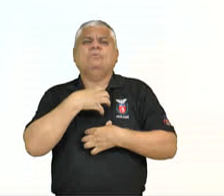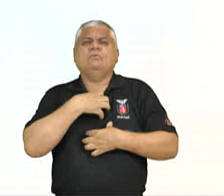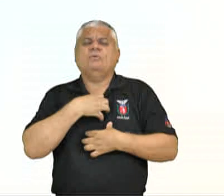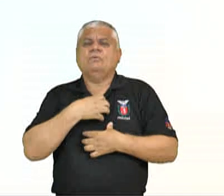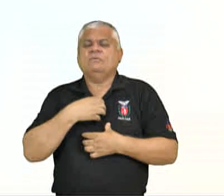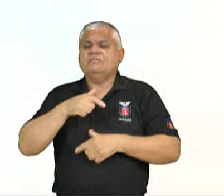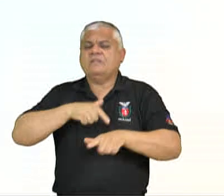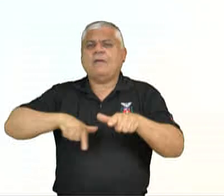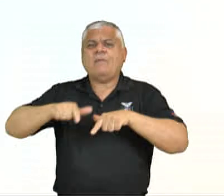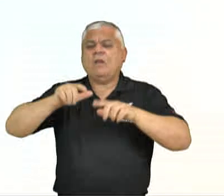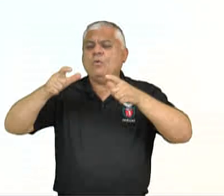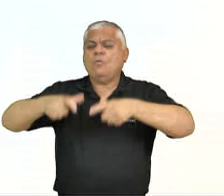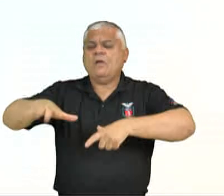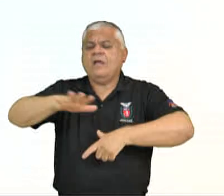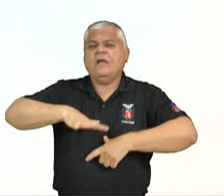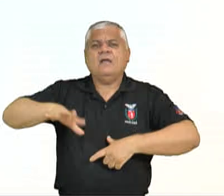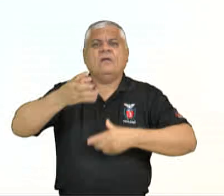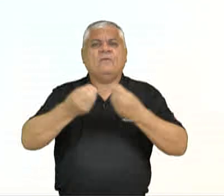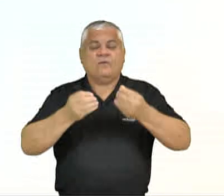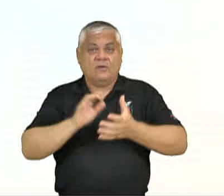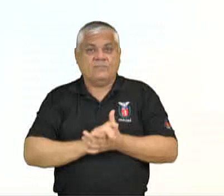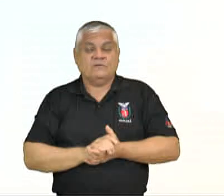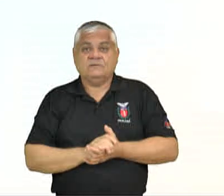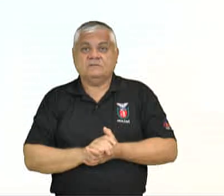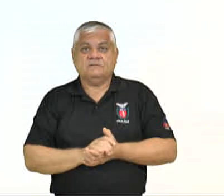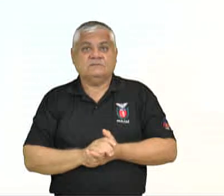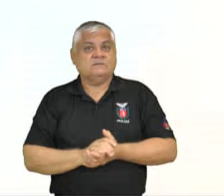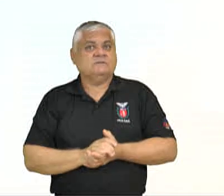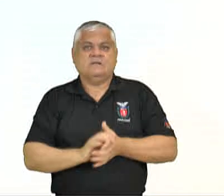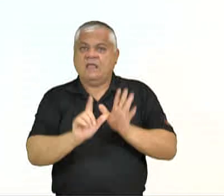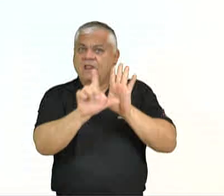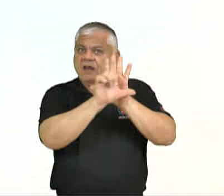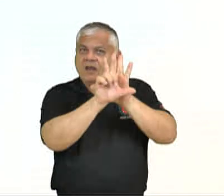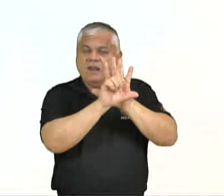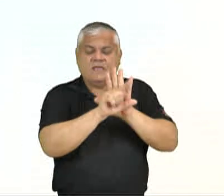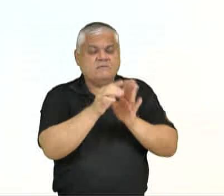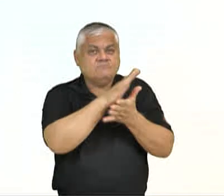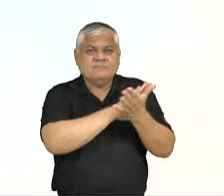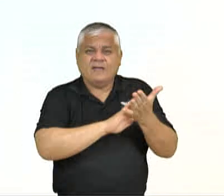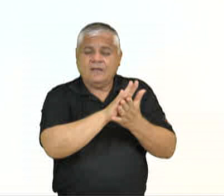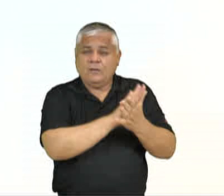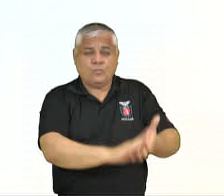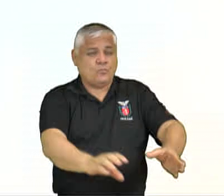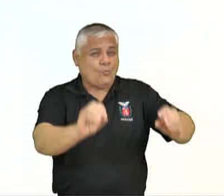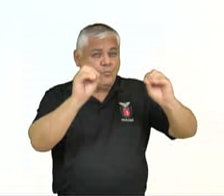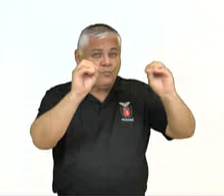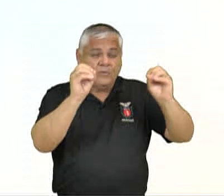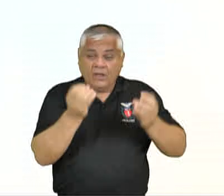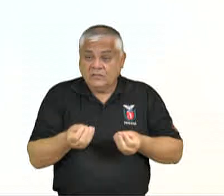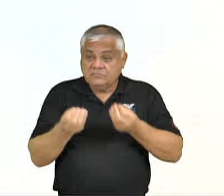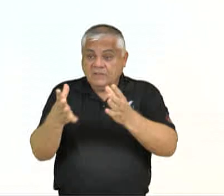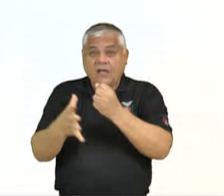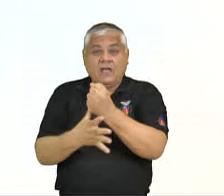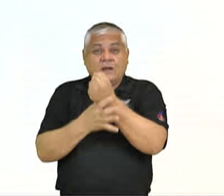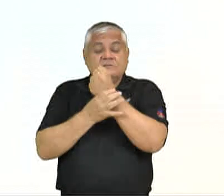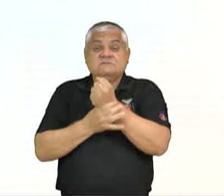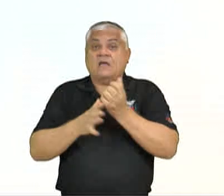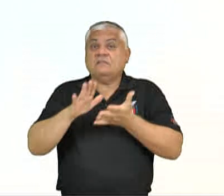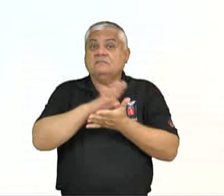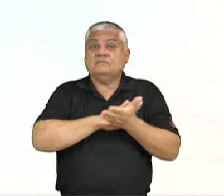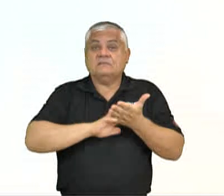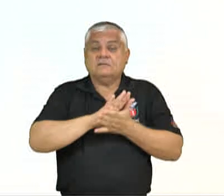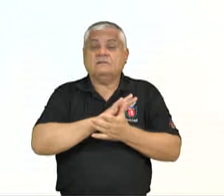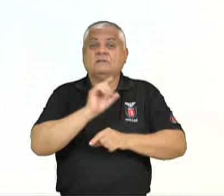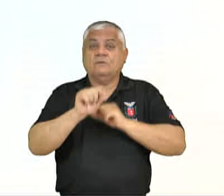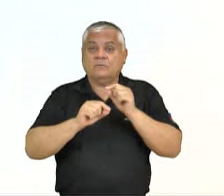no início da Revolução Industrial. Sem uma legislação trabalhista que garantisse os direitos dos trabalhadores, nós vamos